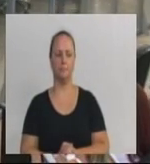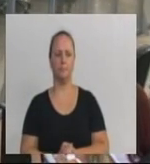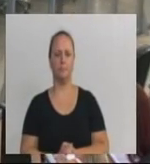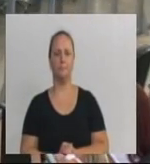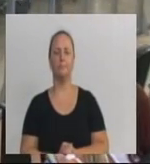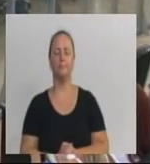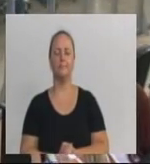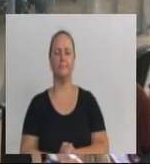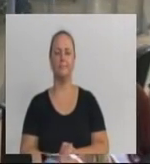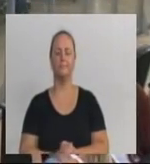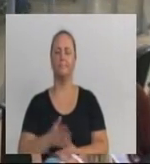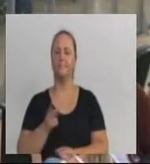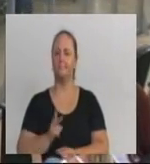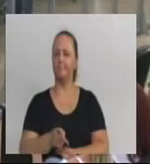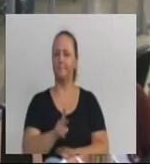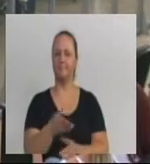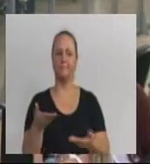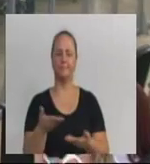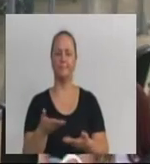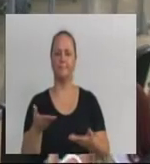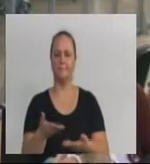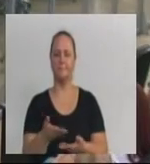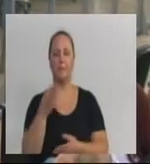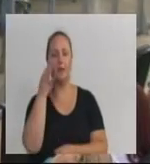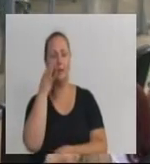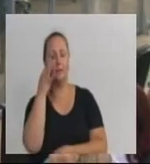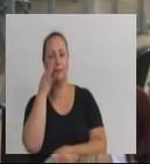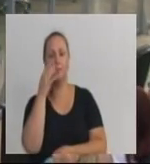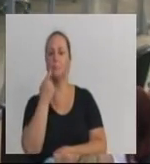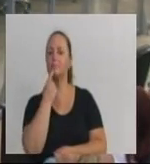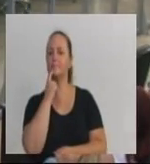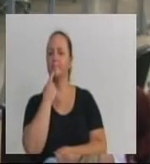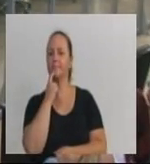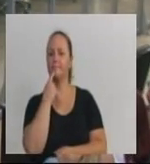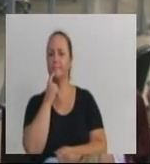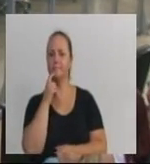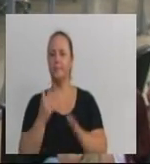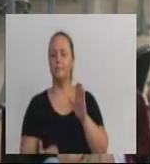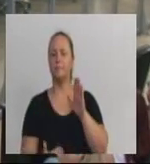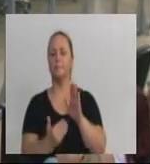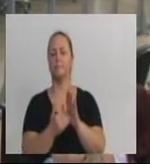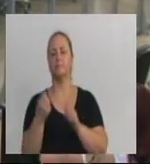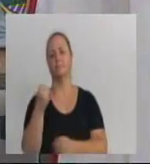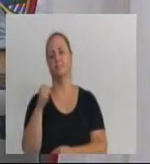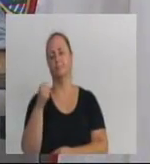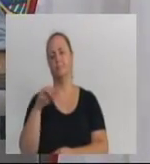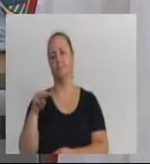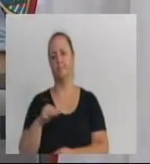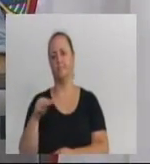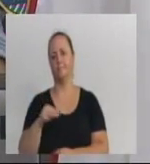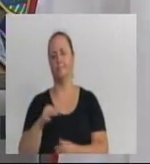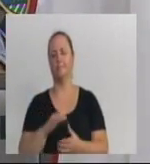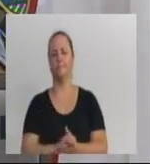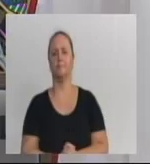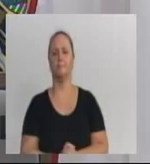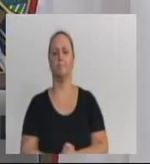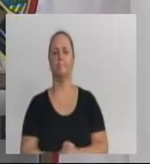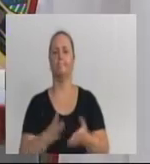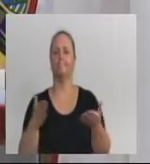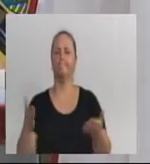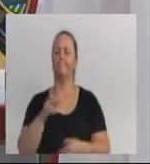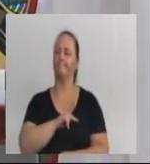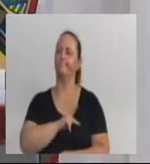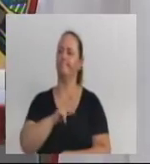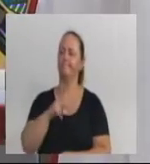Na sequência, agora ouvimos o vereador Robinho, que dispõe do tempo de até 8 minutos. Senhor presidente,